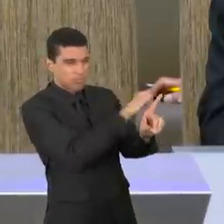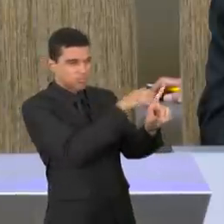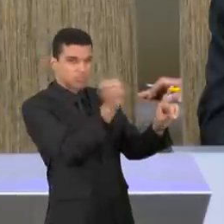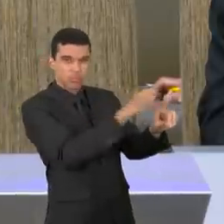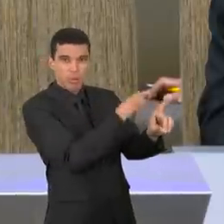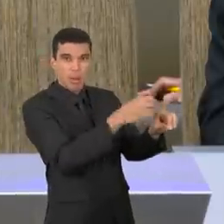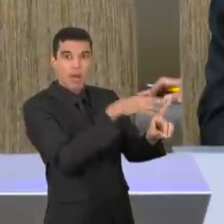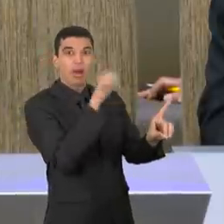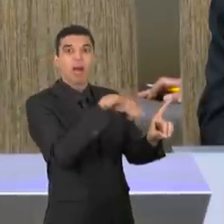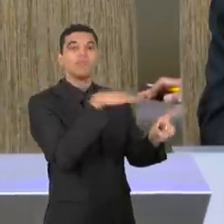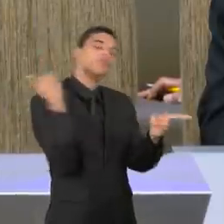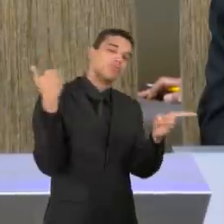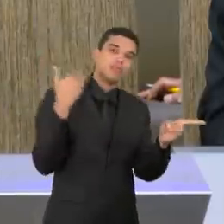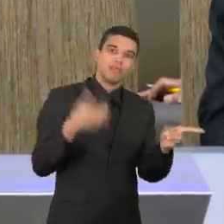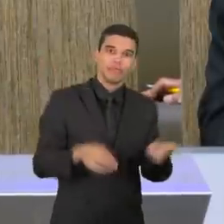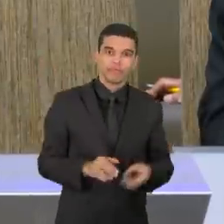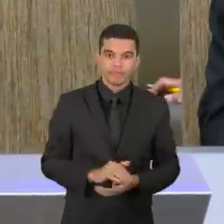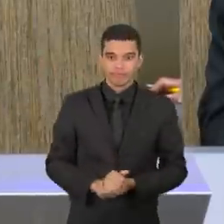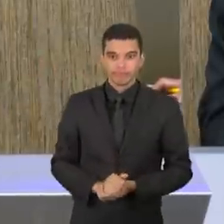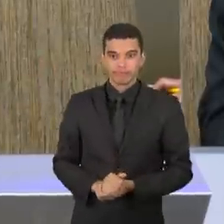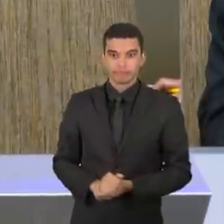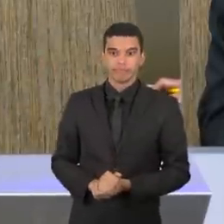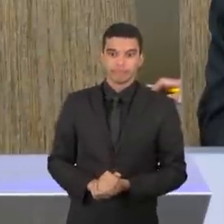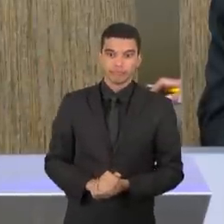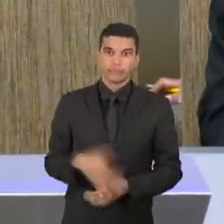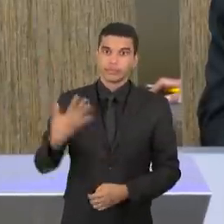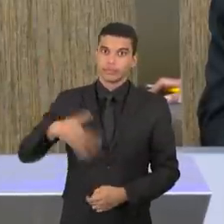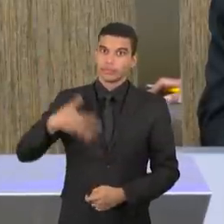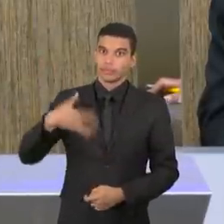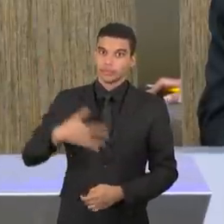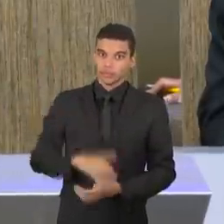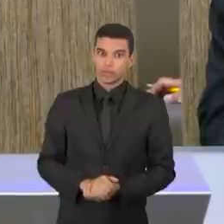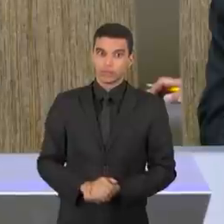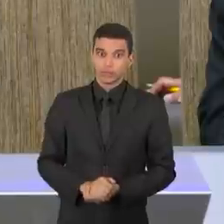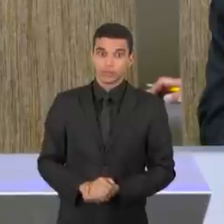disse: O Senhor o verá e o